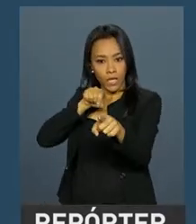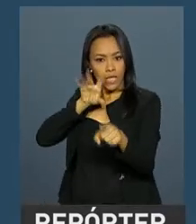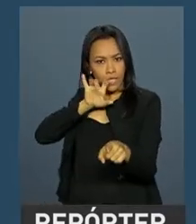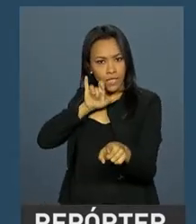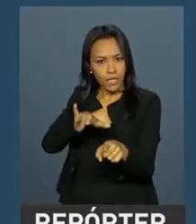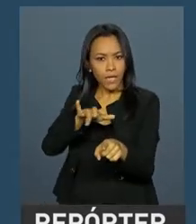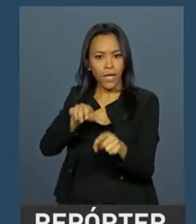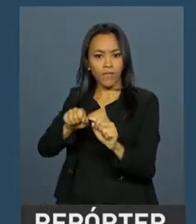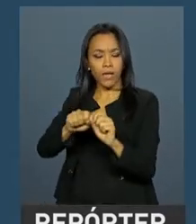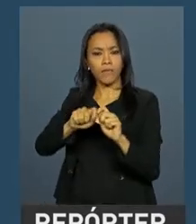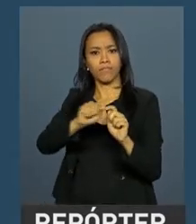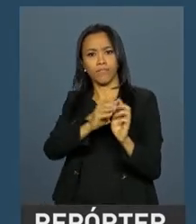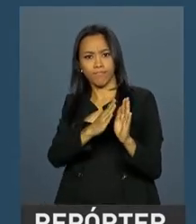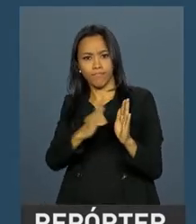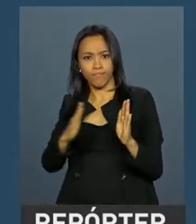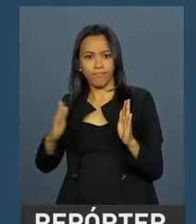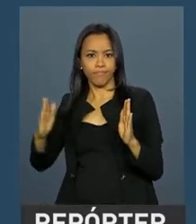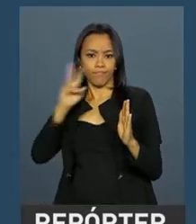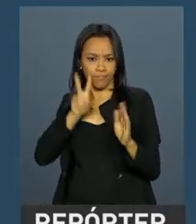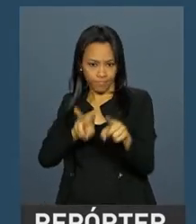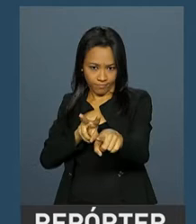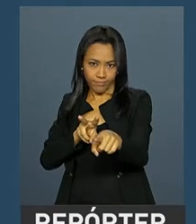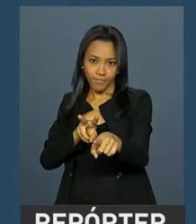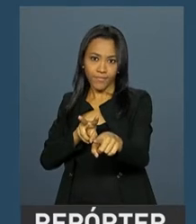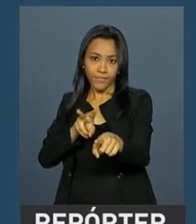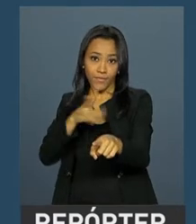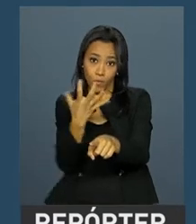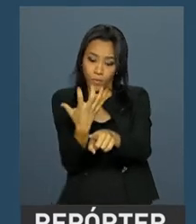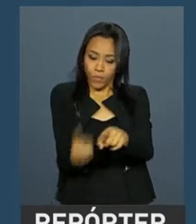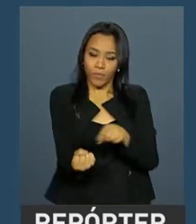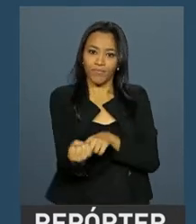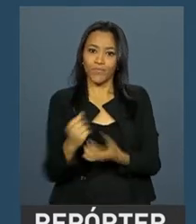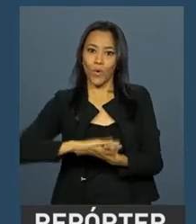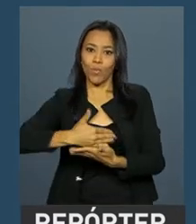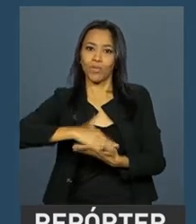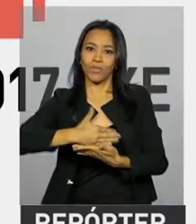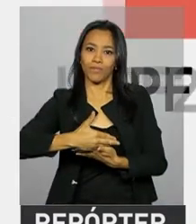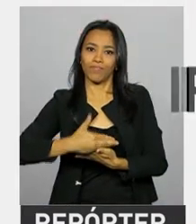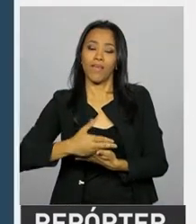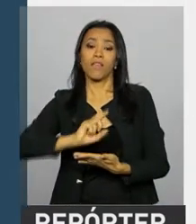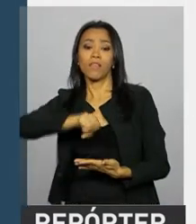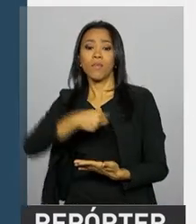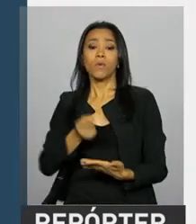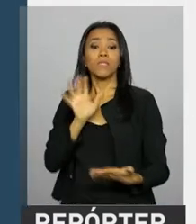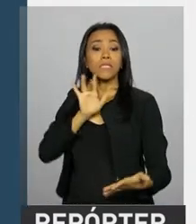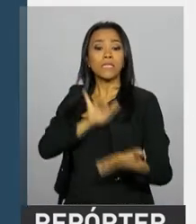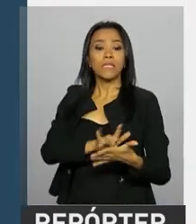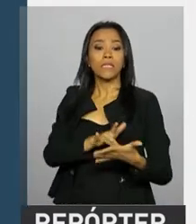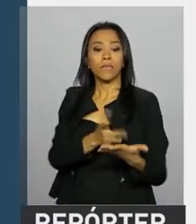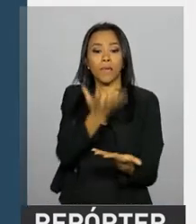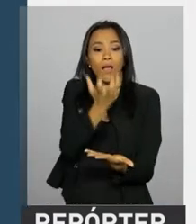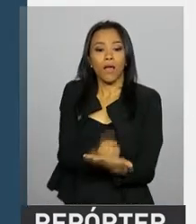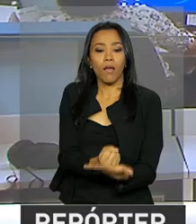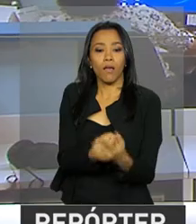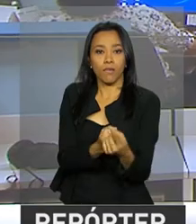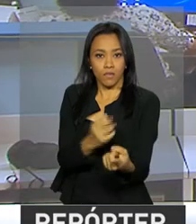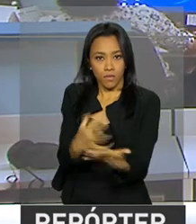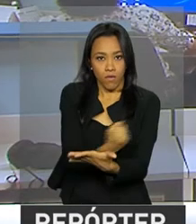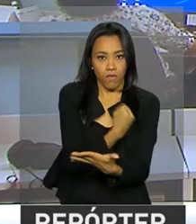clicar o programa será transferido diretamente para o computador do contribuinte. Depois, clicar para instalar o programa.